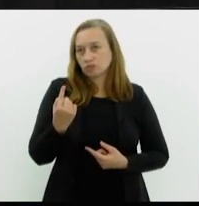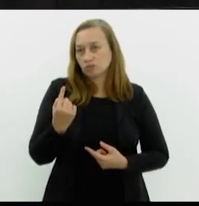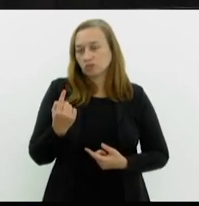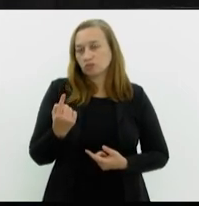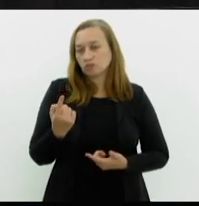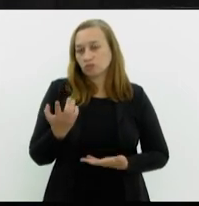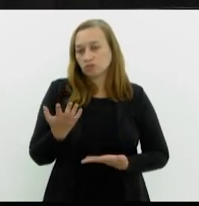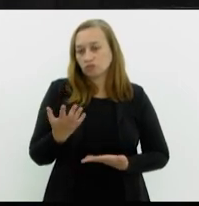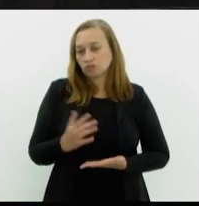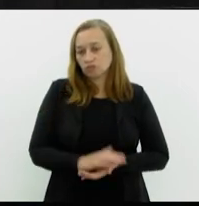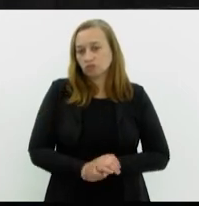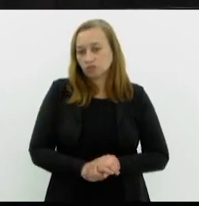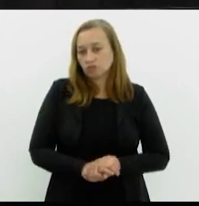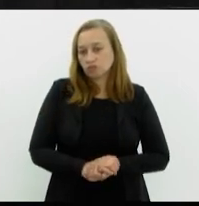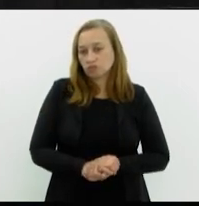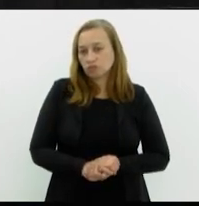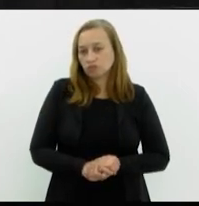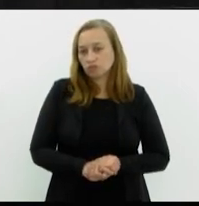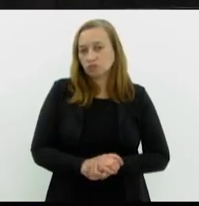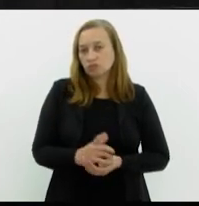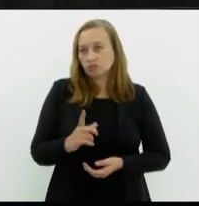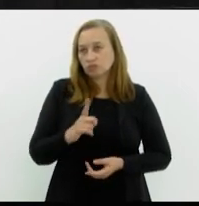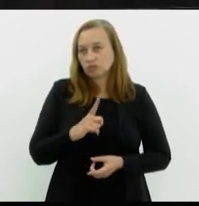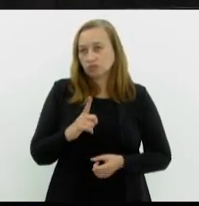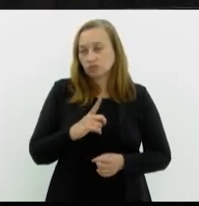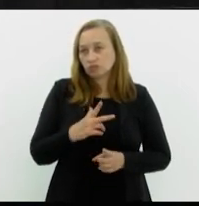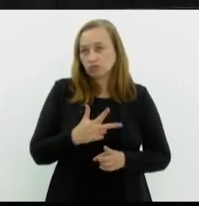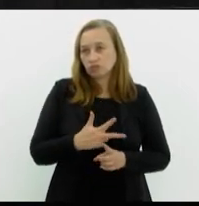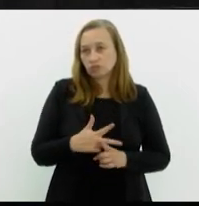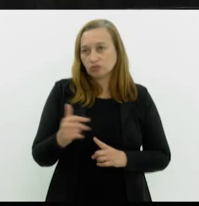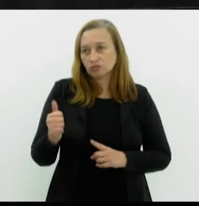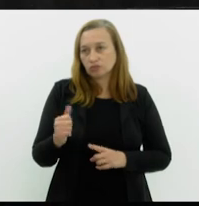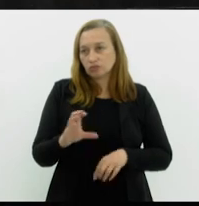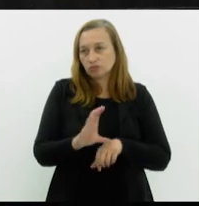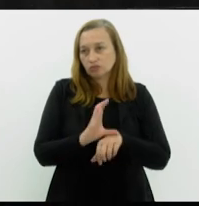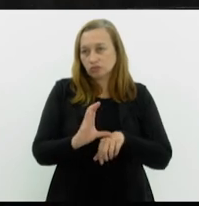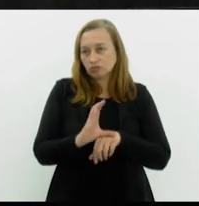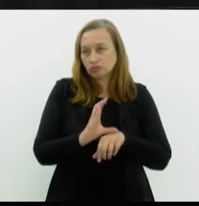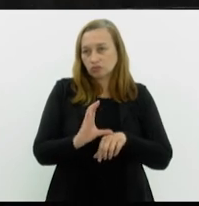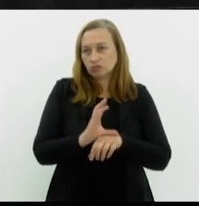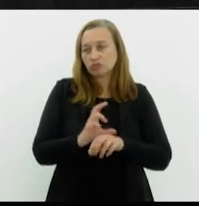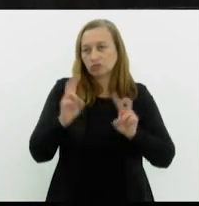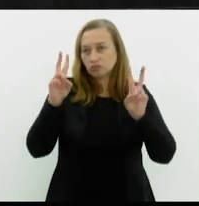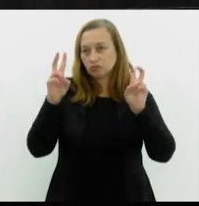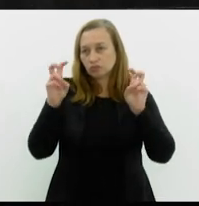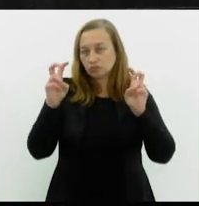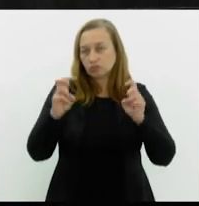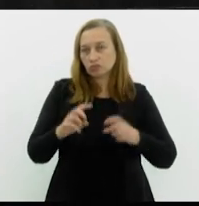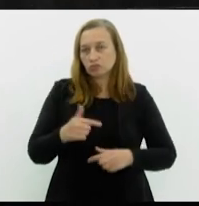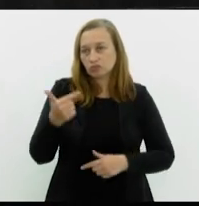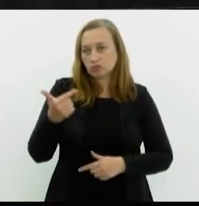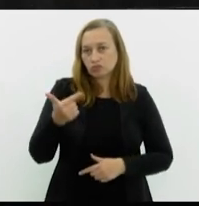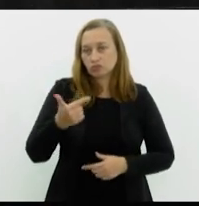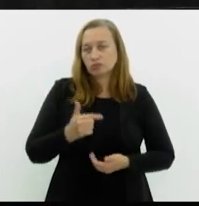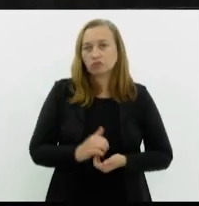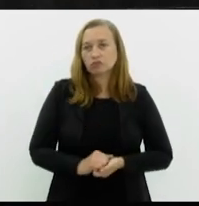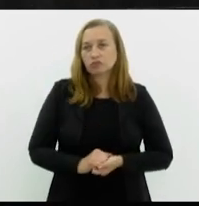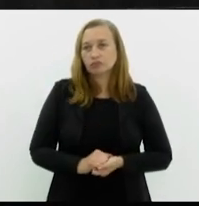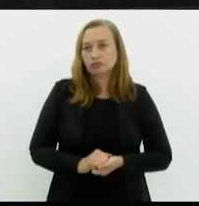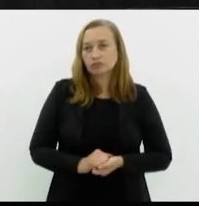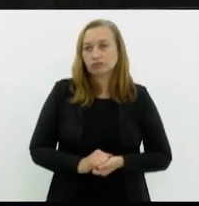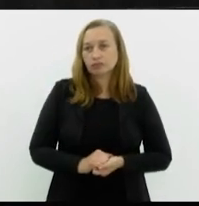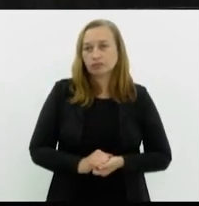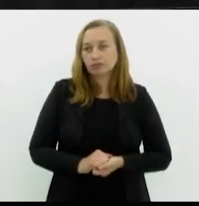tínhamos que vencer a constitucionalidade da matéria. 2, tínhamos